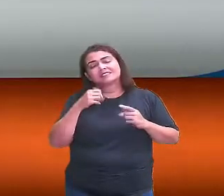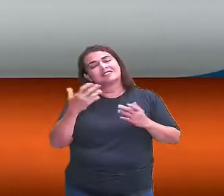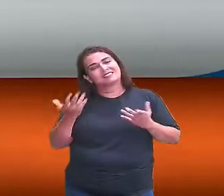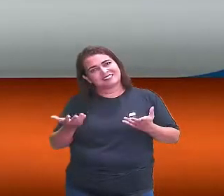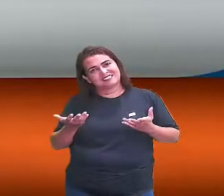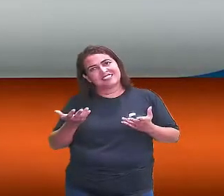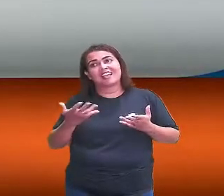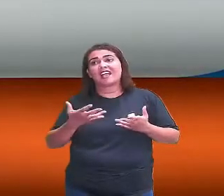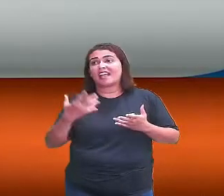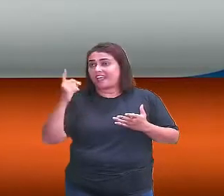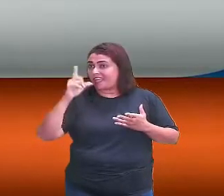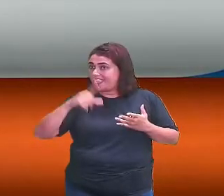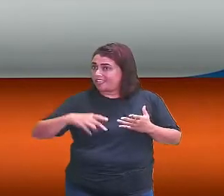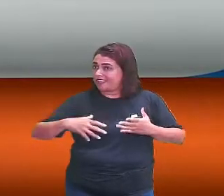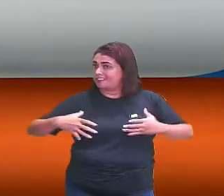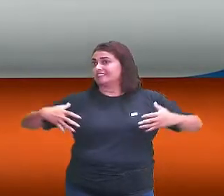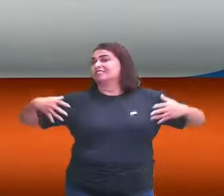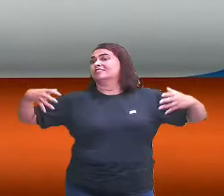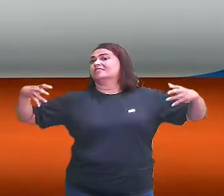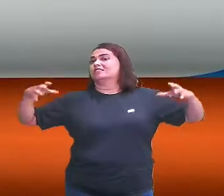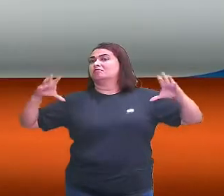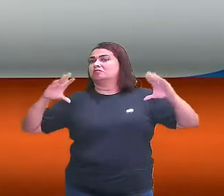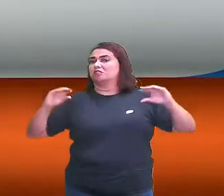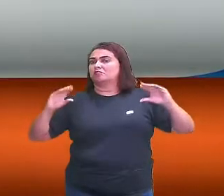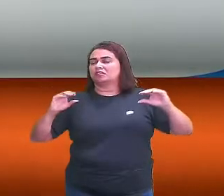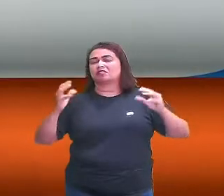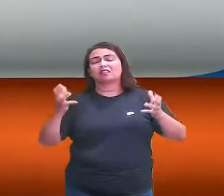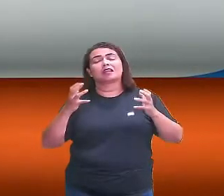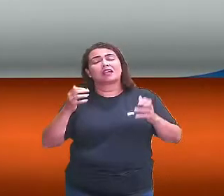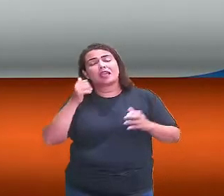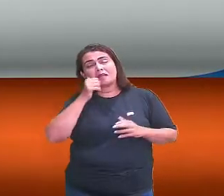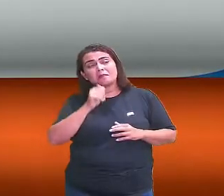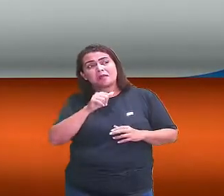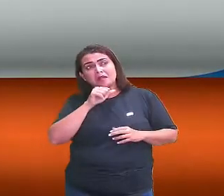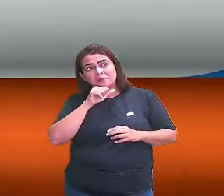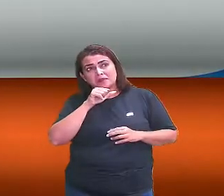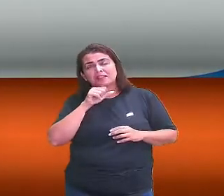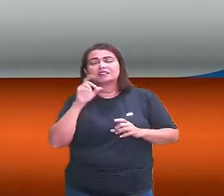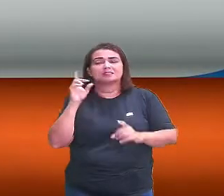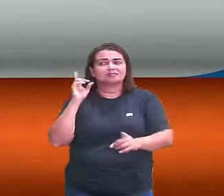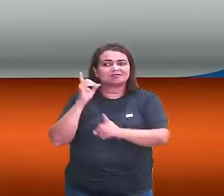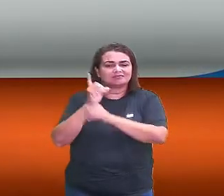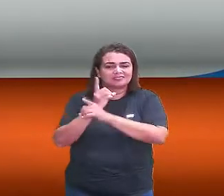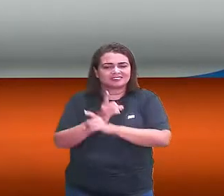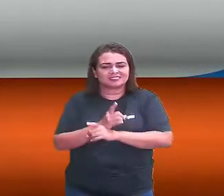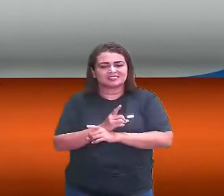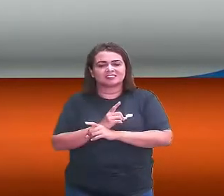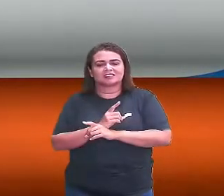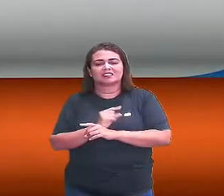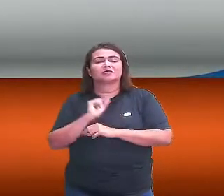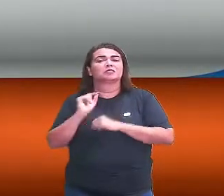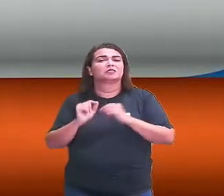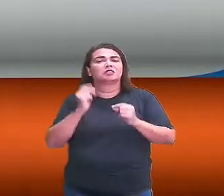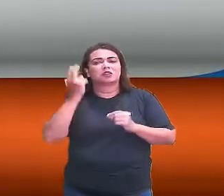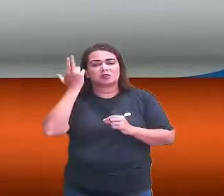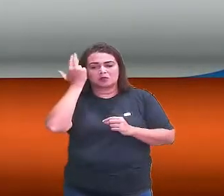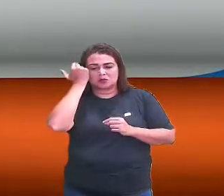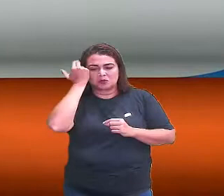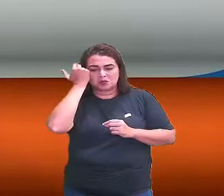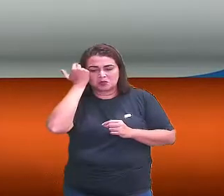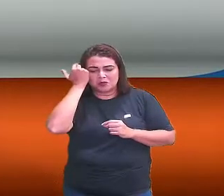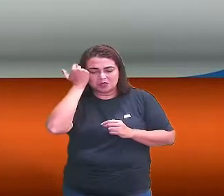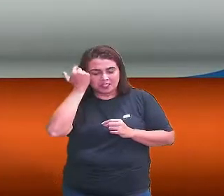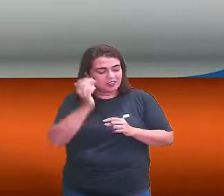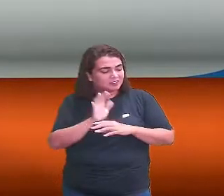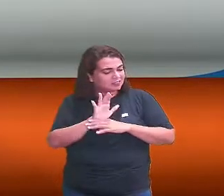isso. Era grande, era alta, era macia. Ele queria era o abraço da mamãe dele e ele encontrou. Graças a quem? Graças ao